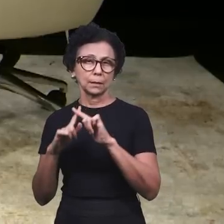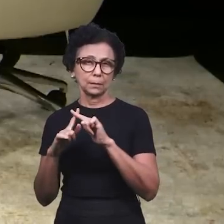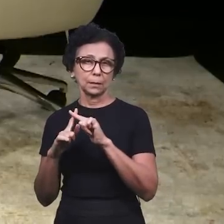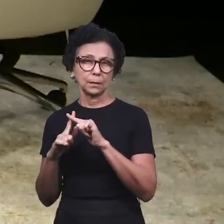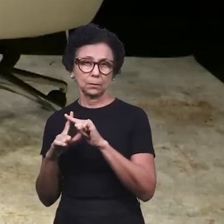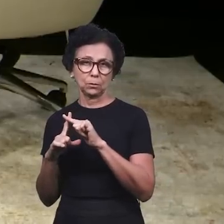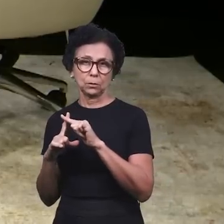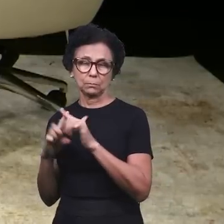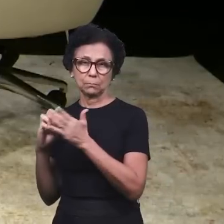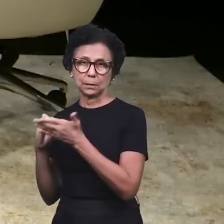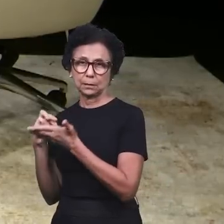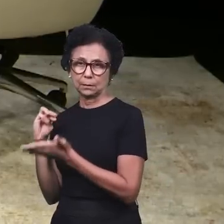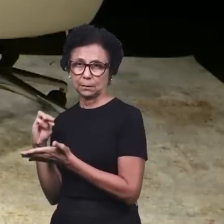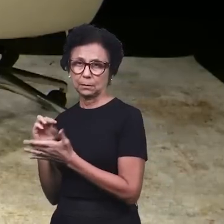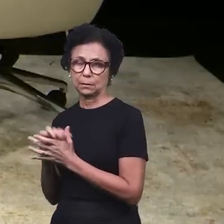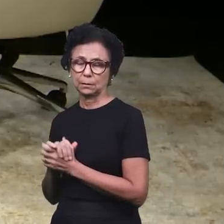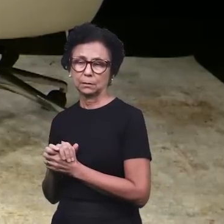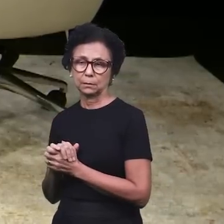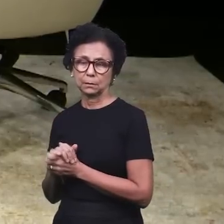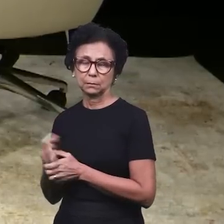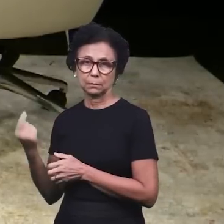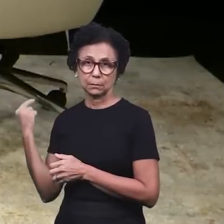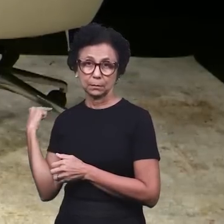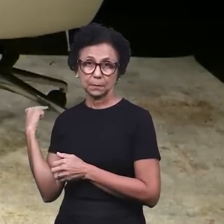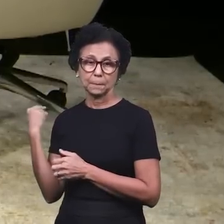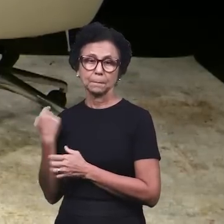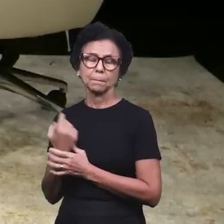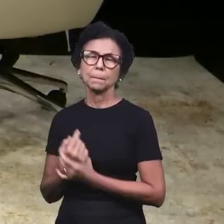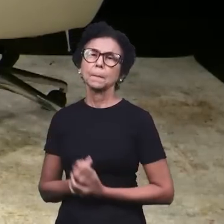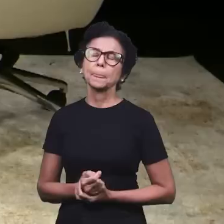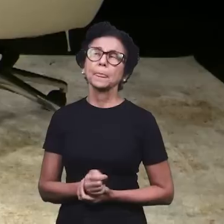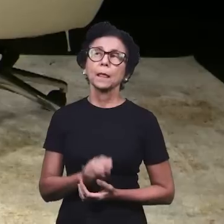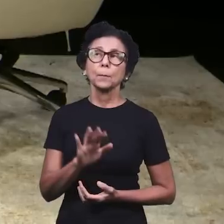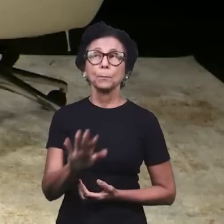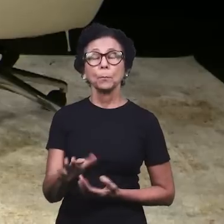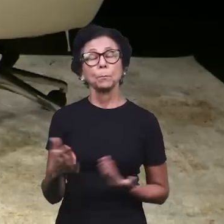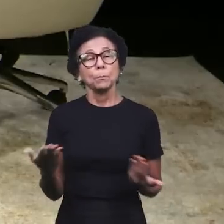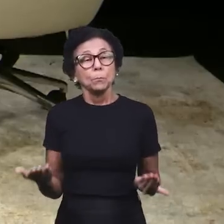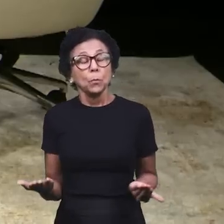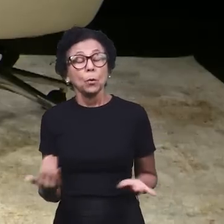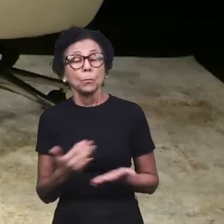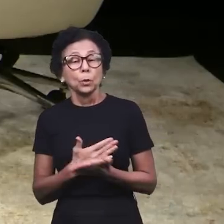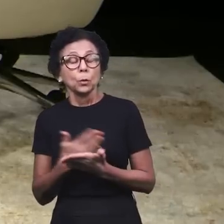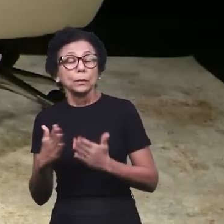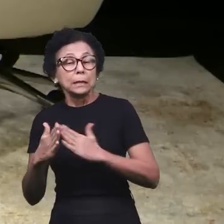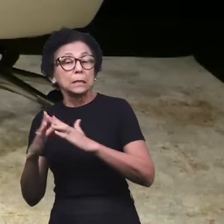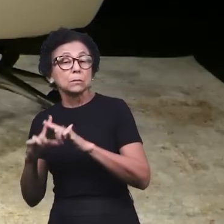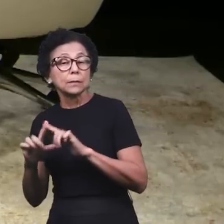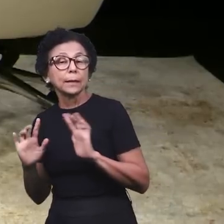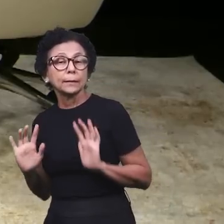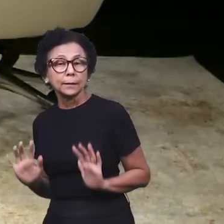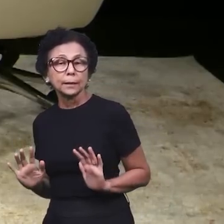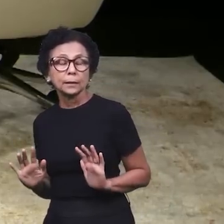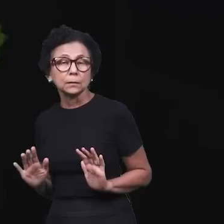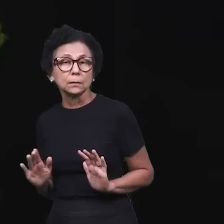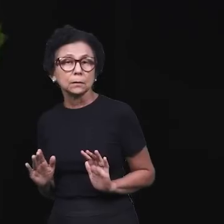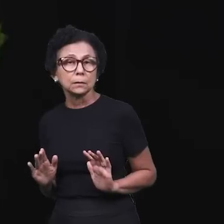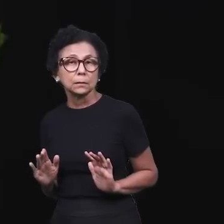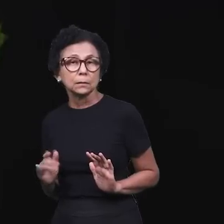ela já veio, porque o início da igreja ela tinha uma mensagem de saída, né? Que